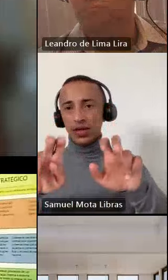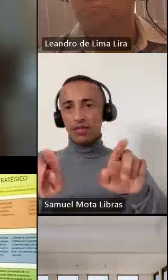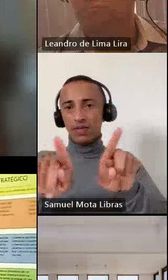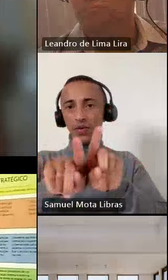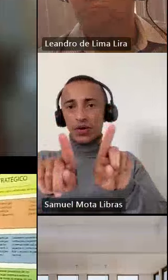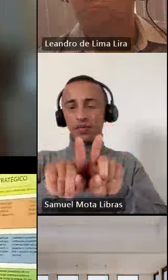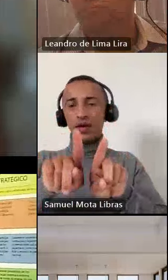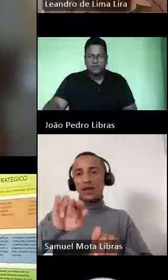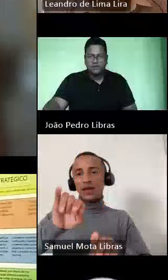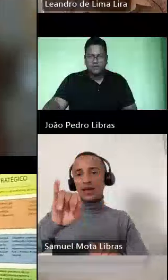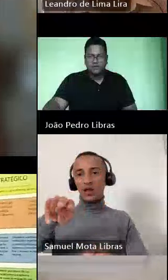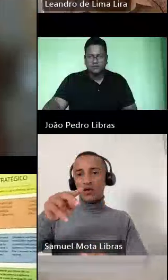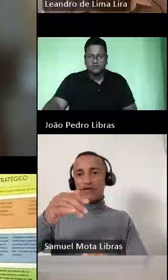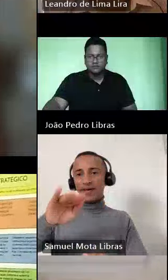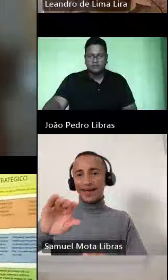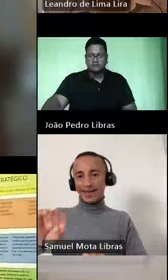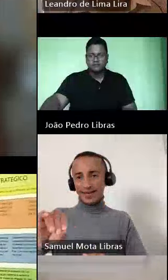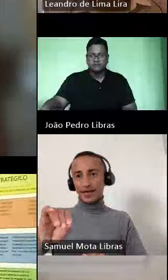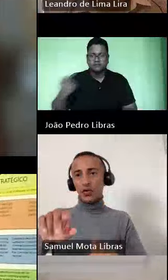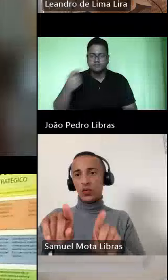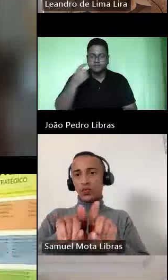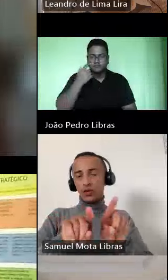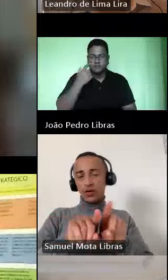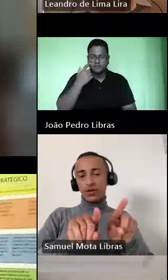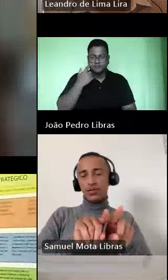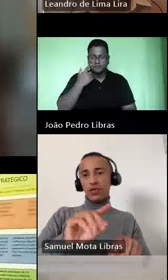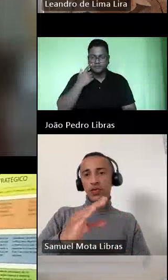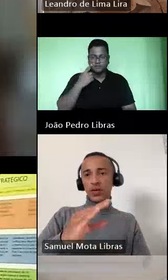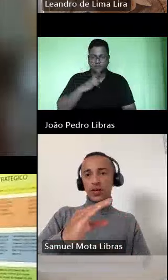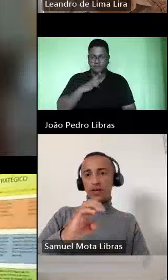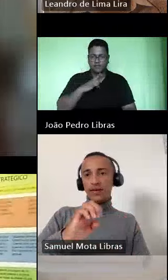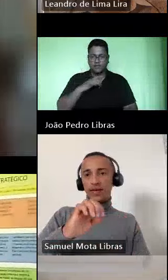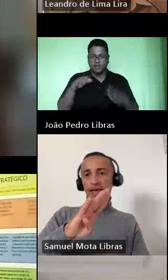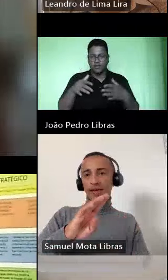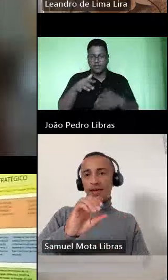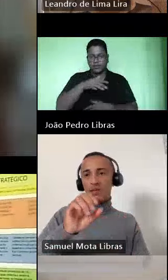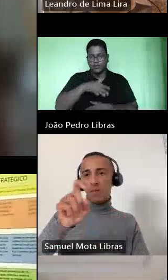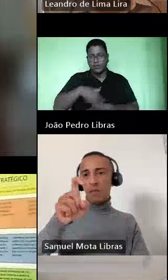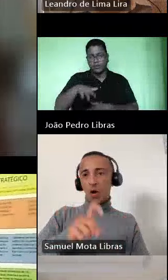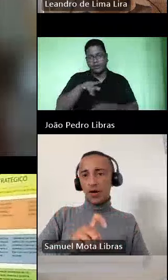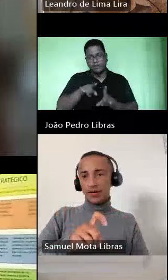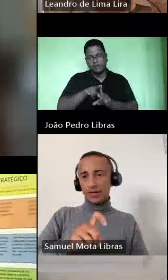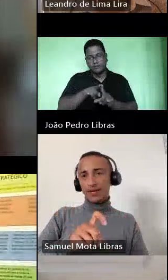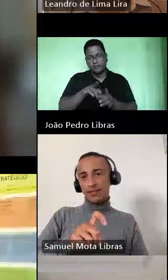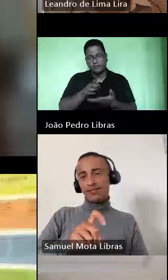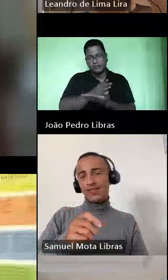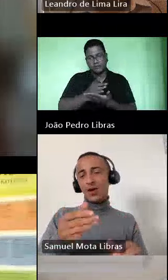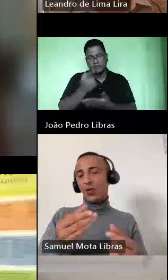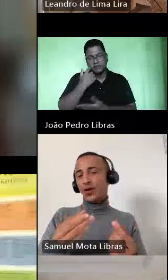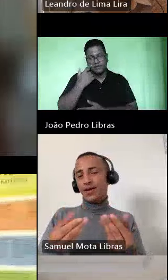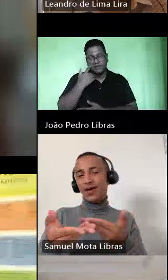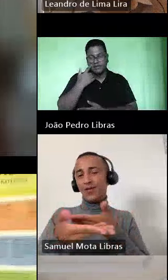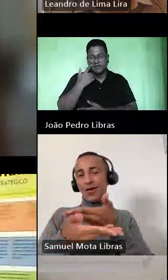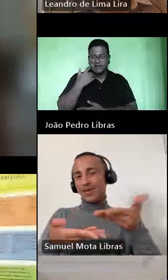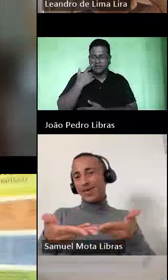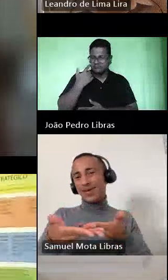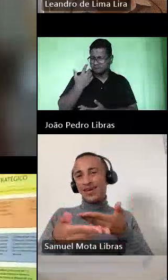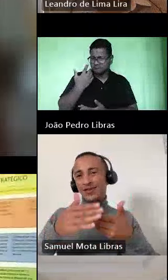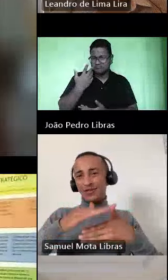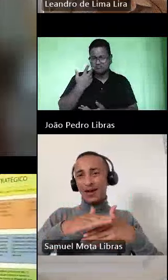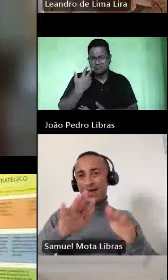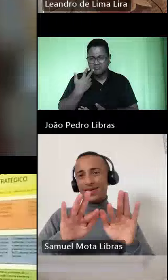regulação o sandbox né que você tem um como se fosse um ambiente ali quase que de café com leite assim não é bem café com leite você tem algumas regras que